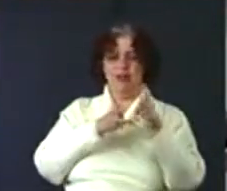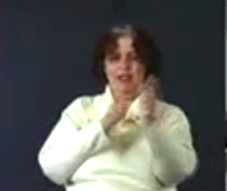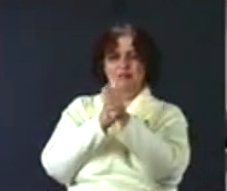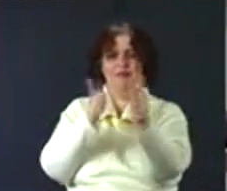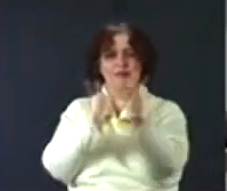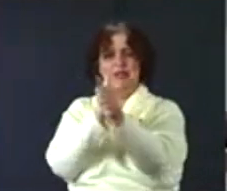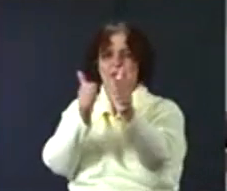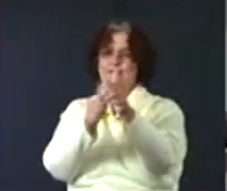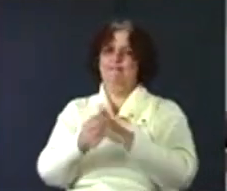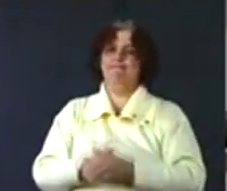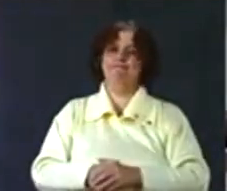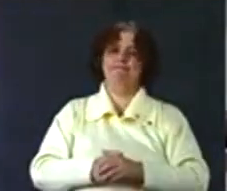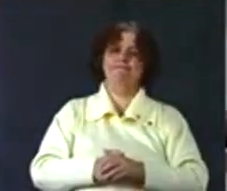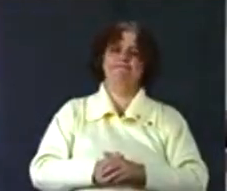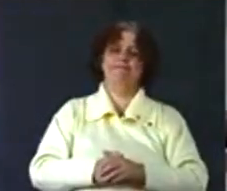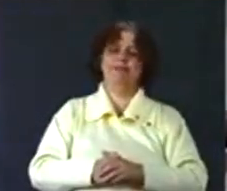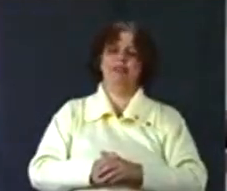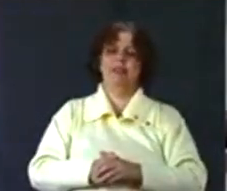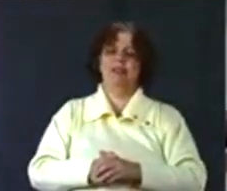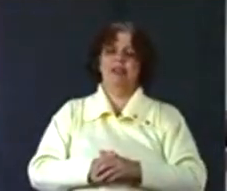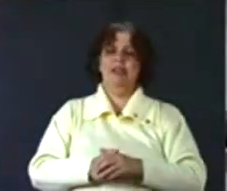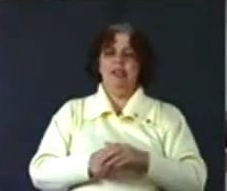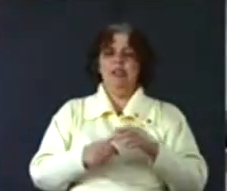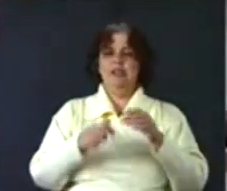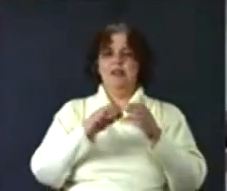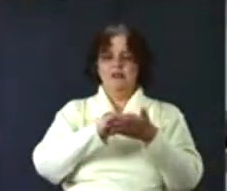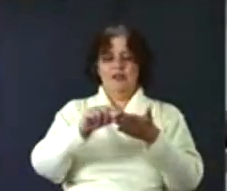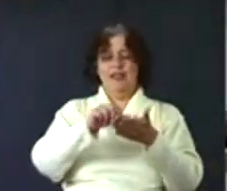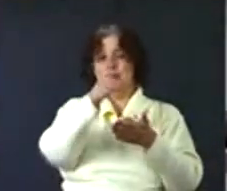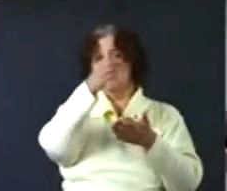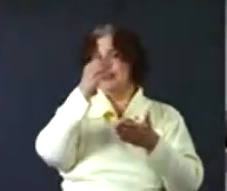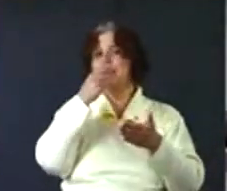Não temas as coisas que tens de sofrer.